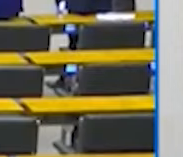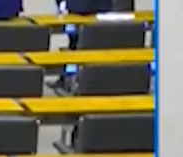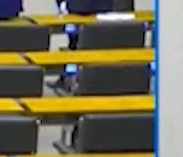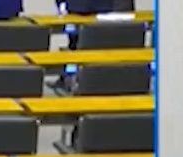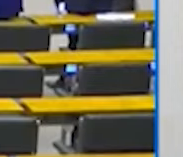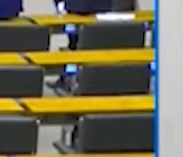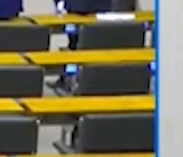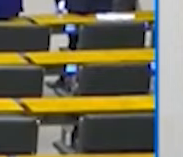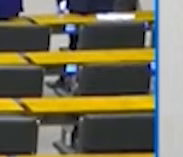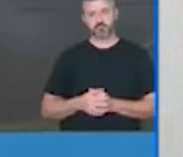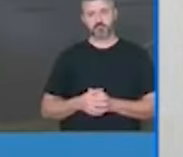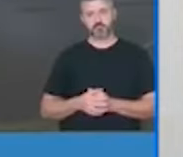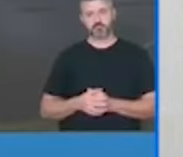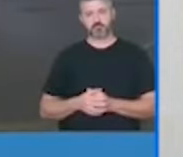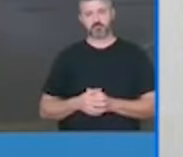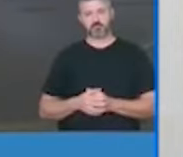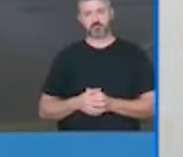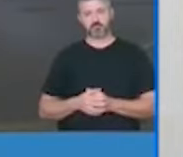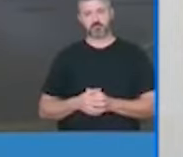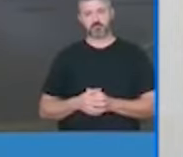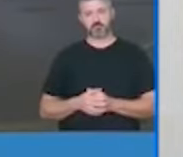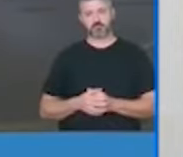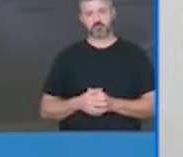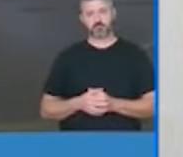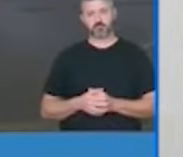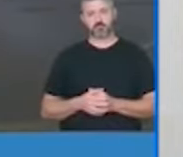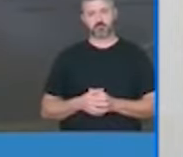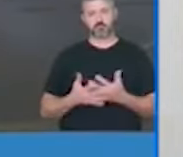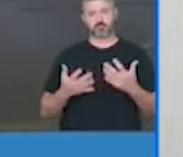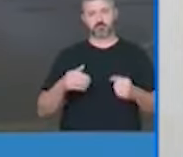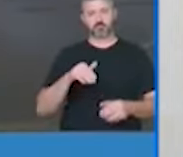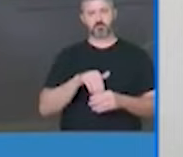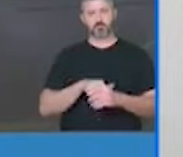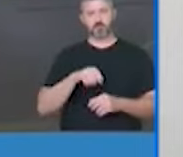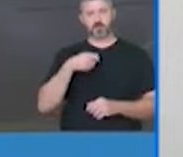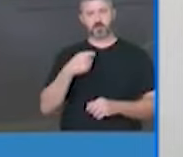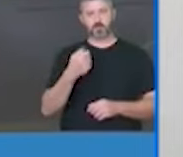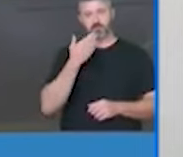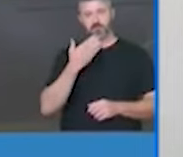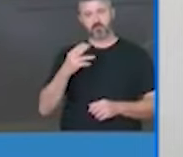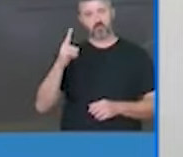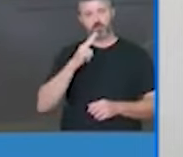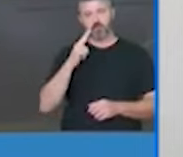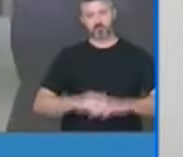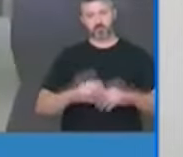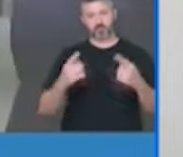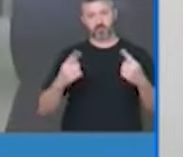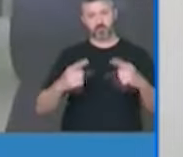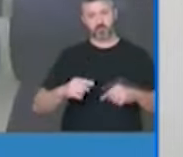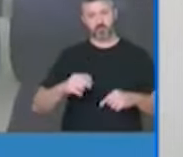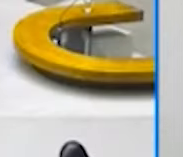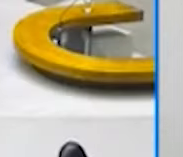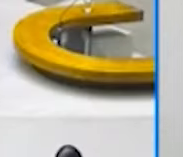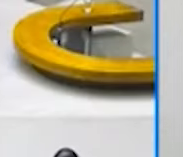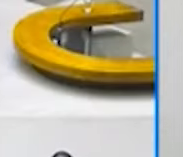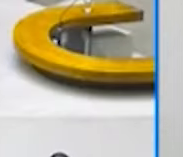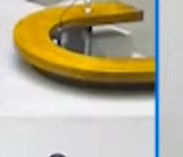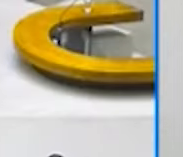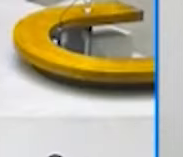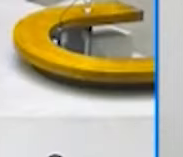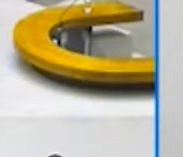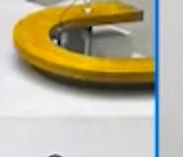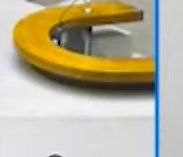gente já constatou algumas o vício de formalidade, e que fez, né, com